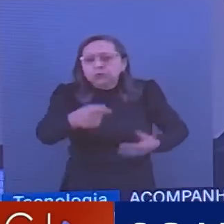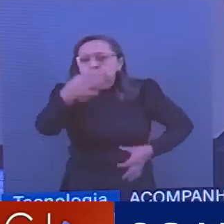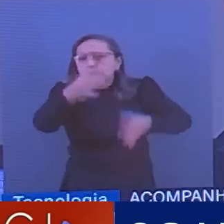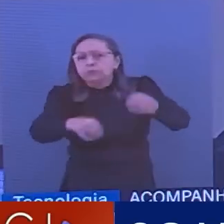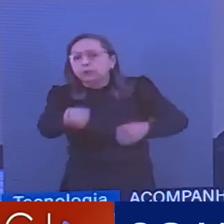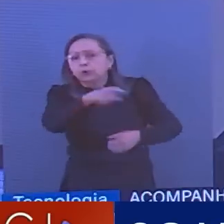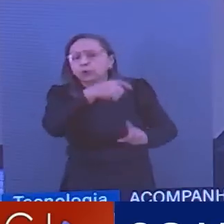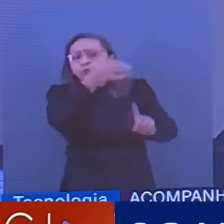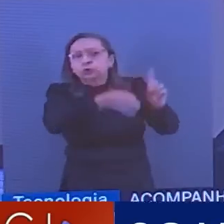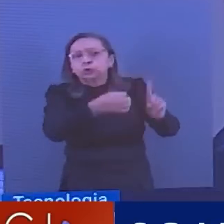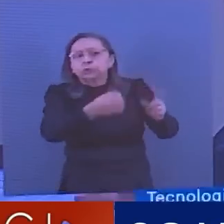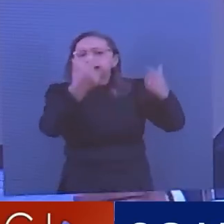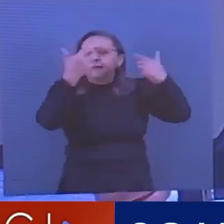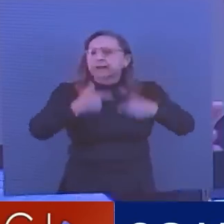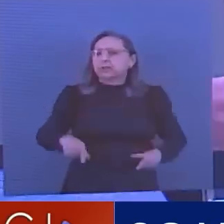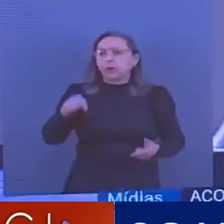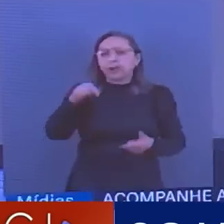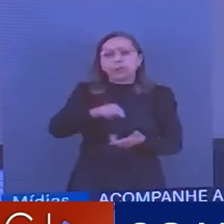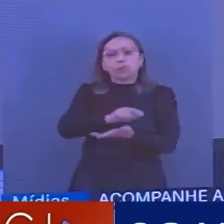eu vi